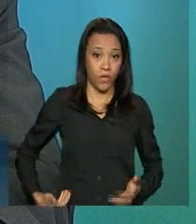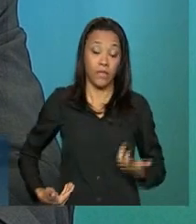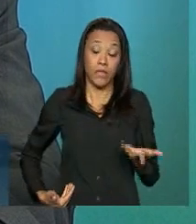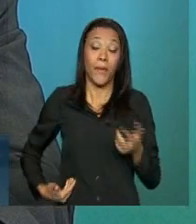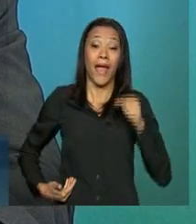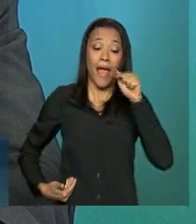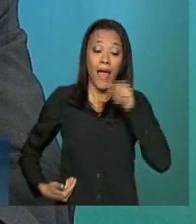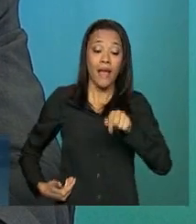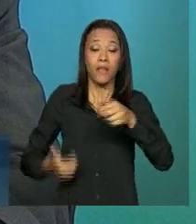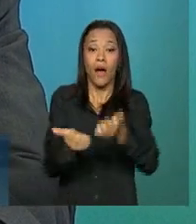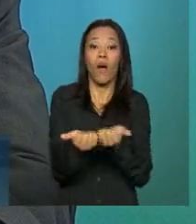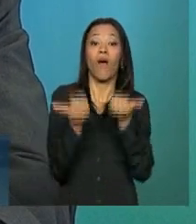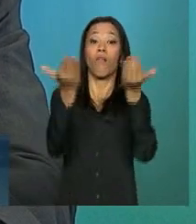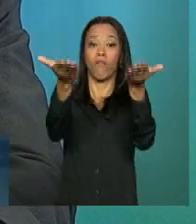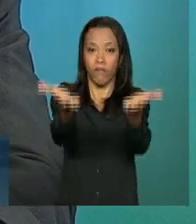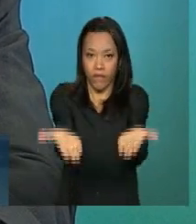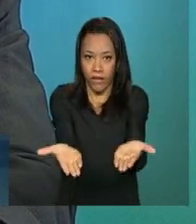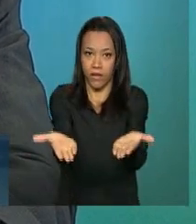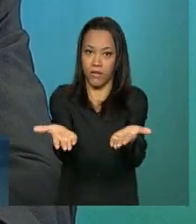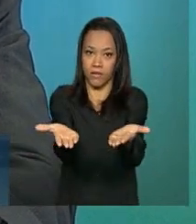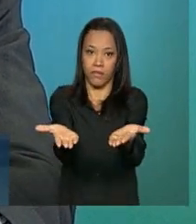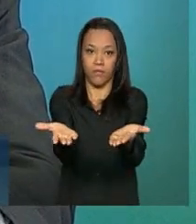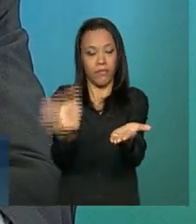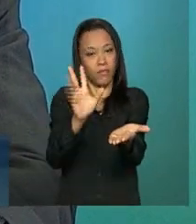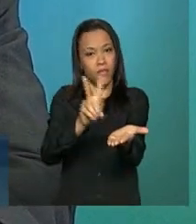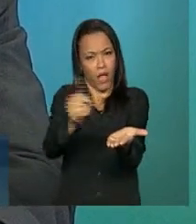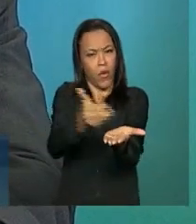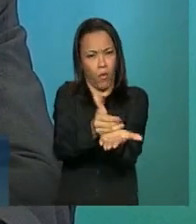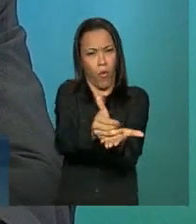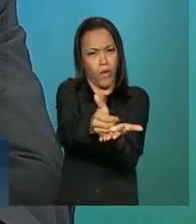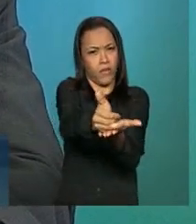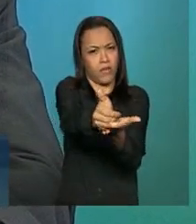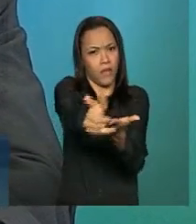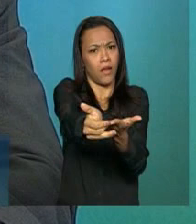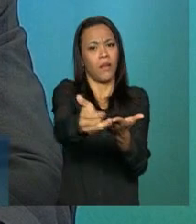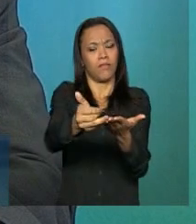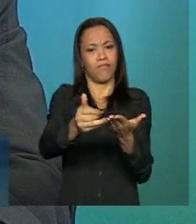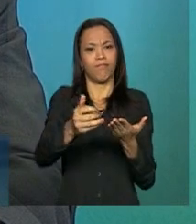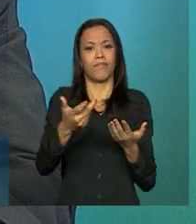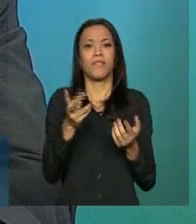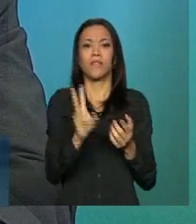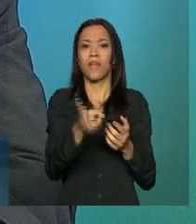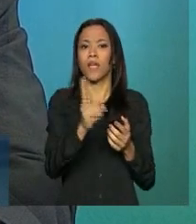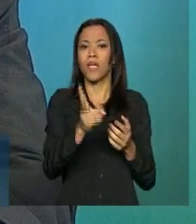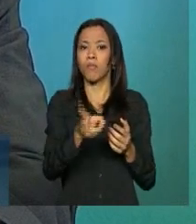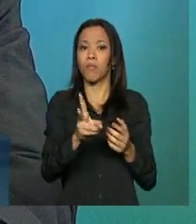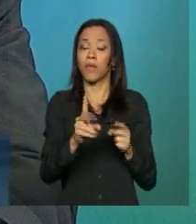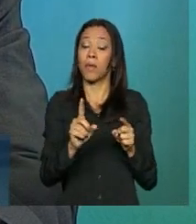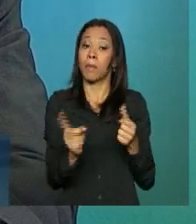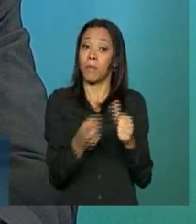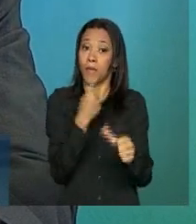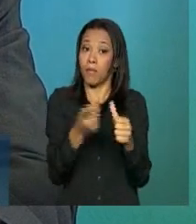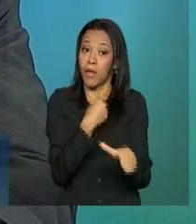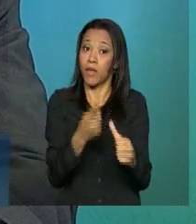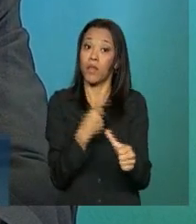oferta inicial pública vai se dar nos moldes de ofertas,